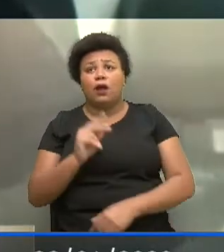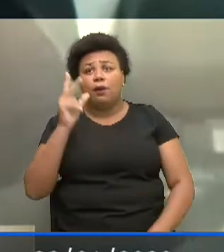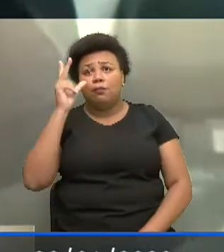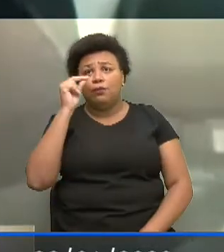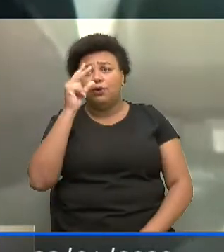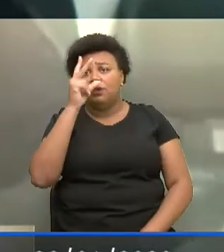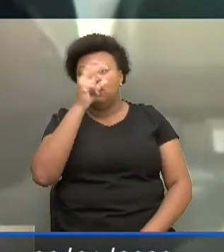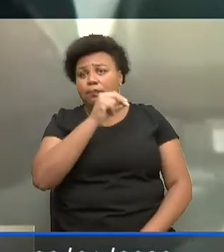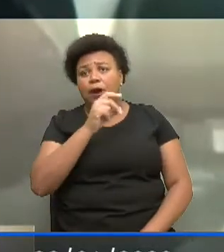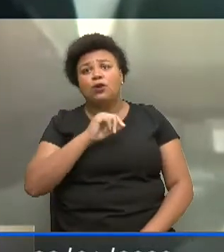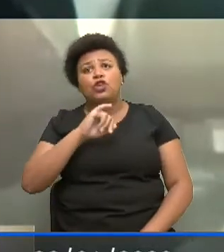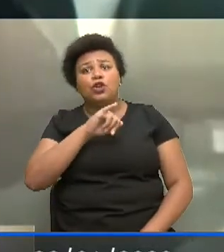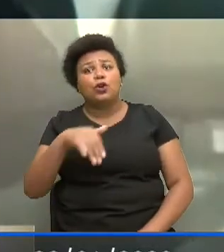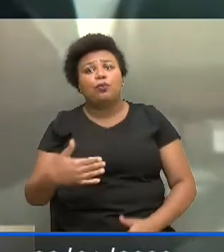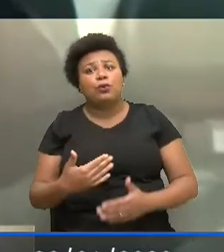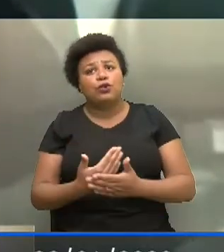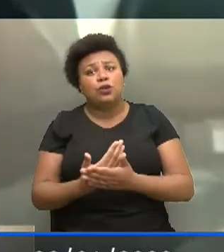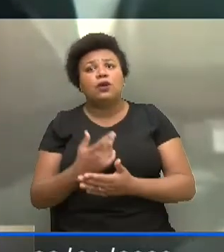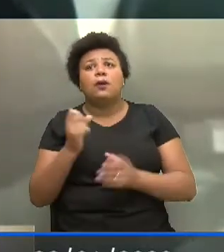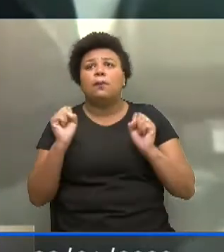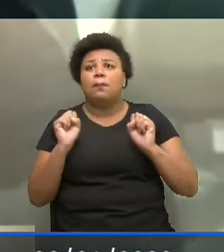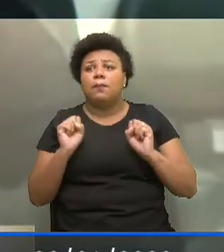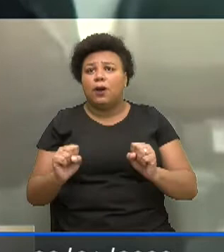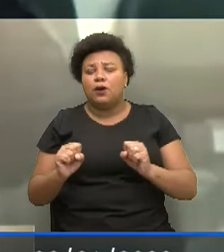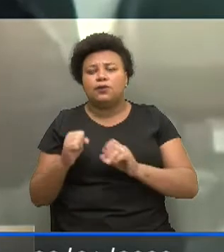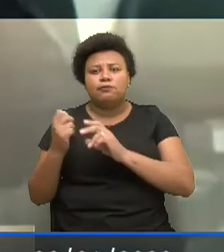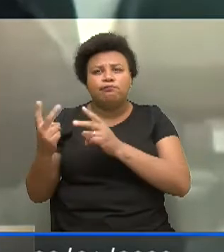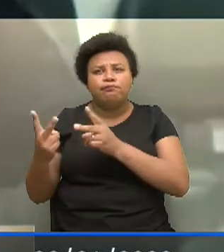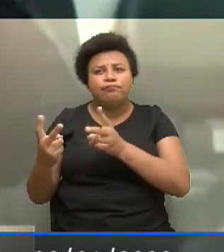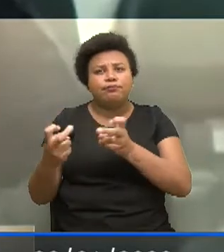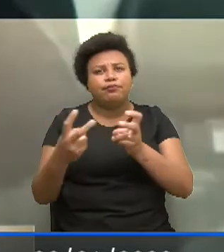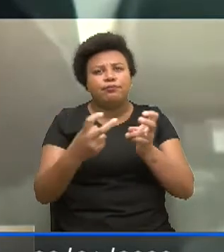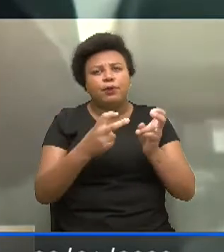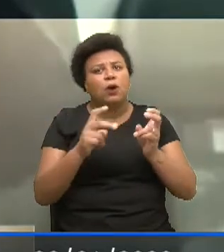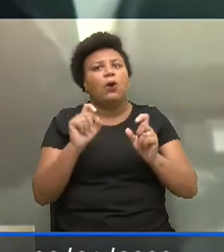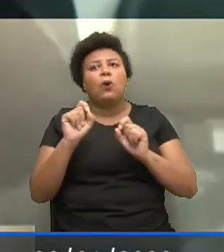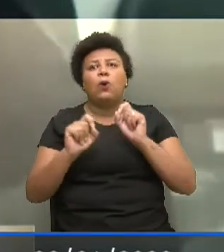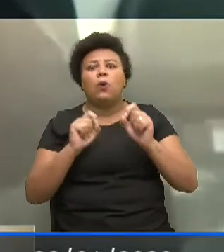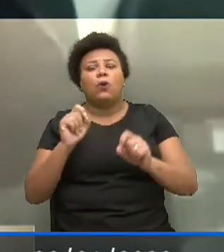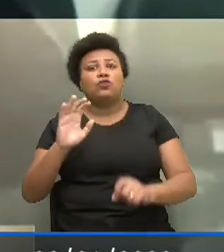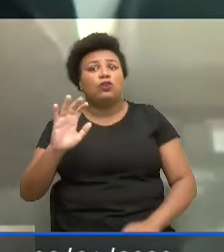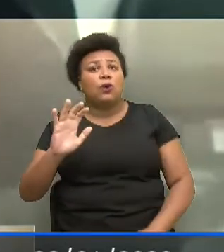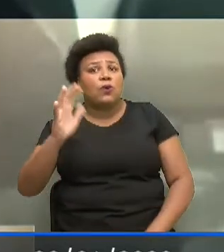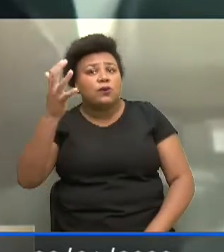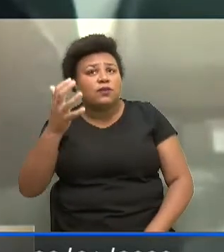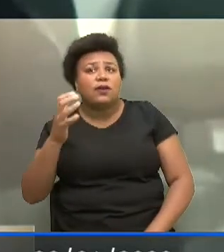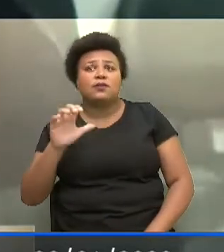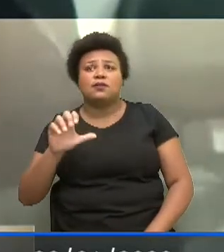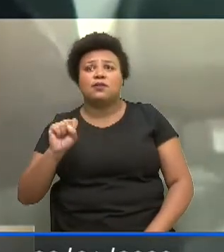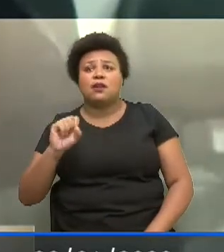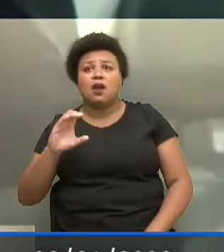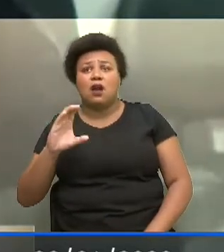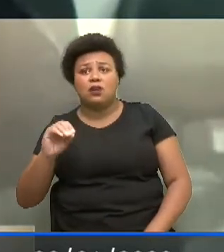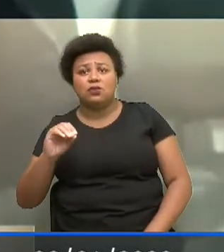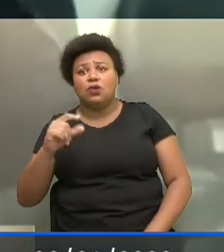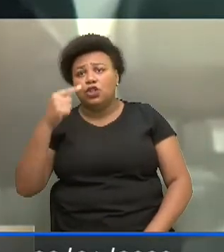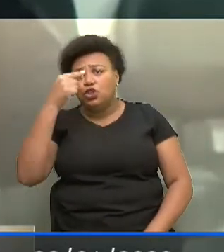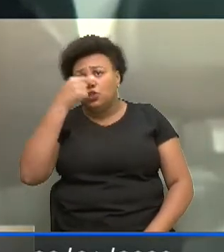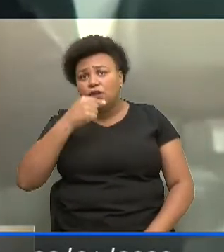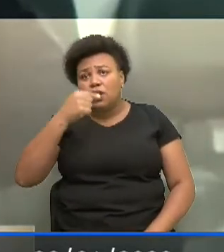forma oportuna, a gente possa identificar a ocorrência de casos de síndrome gripal,